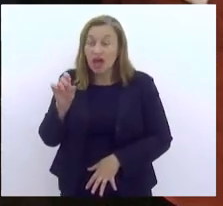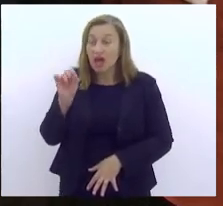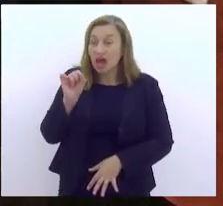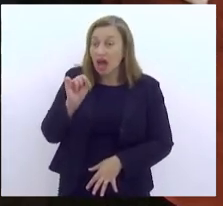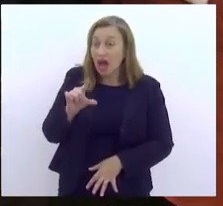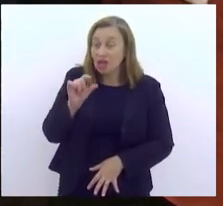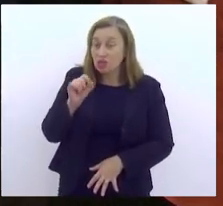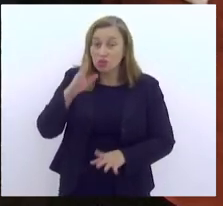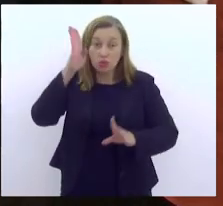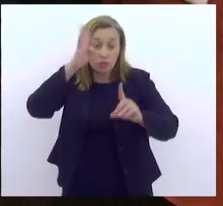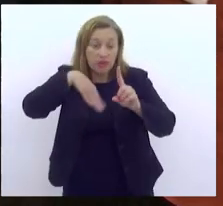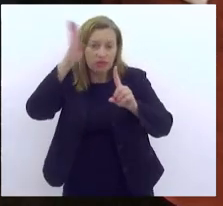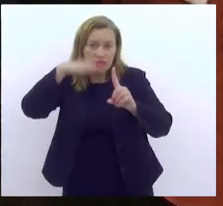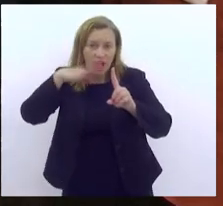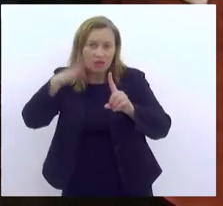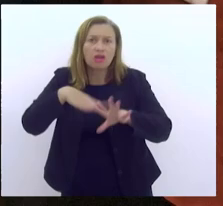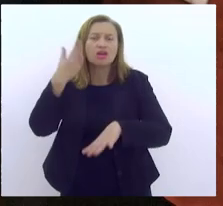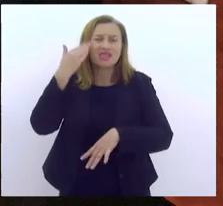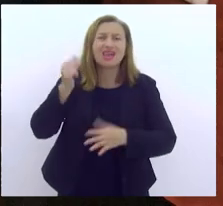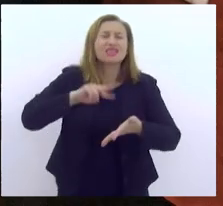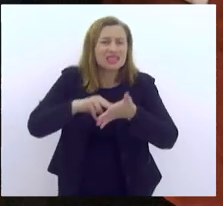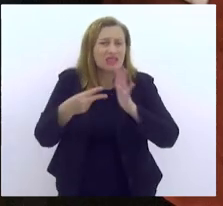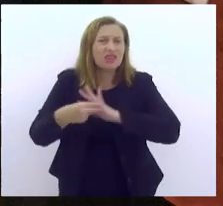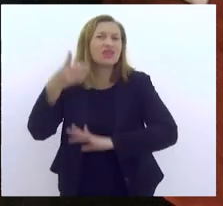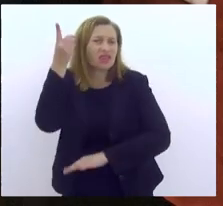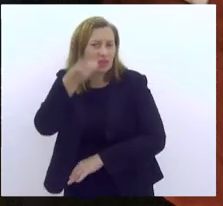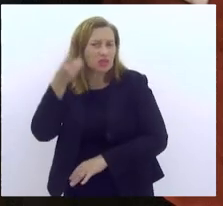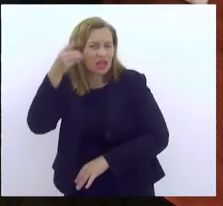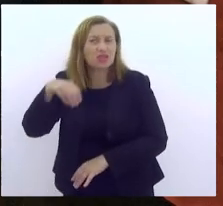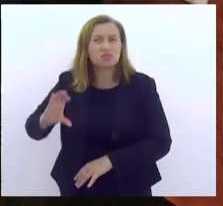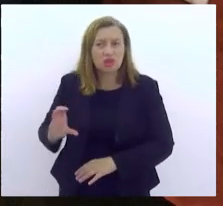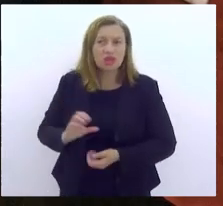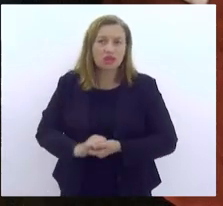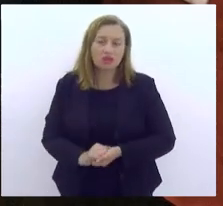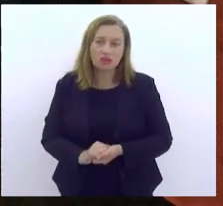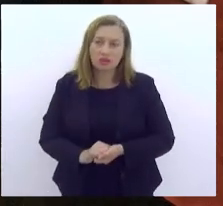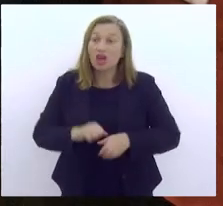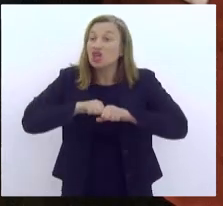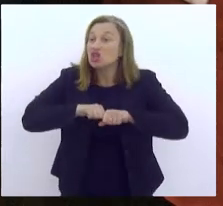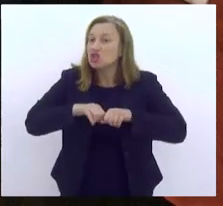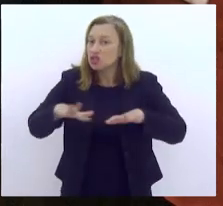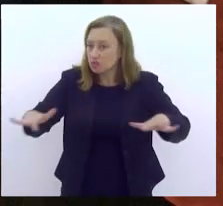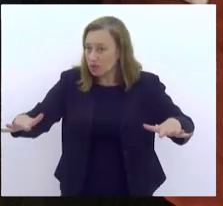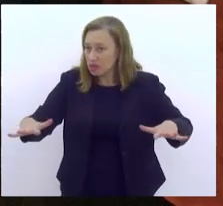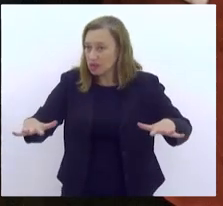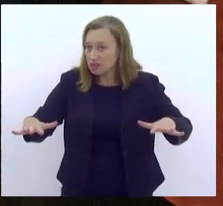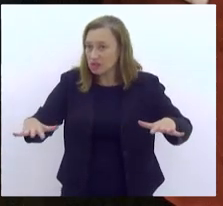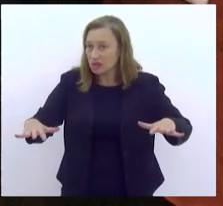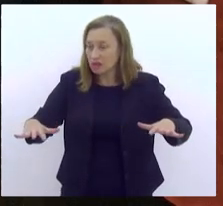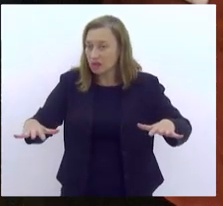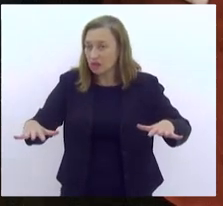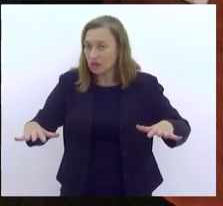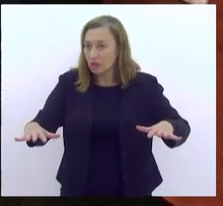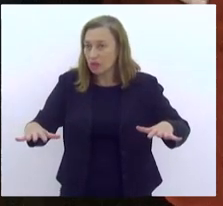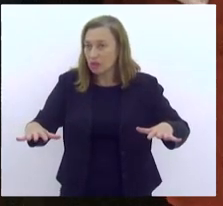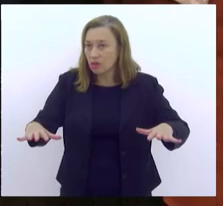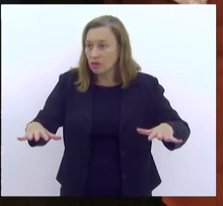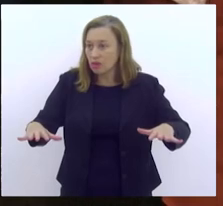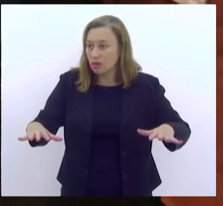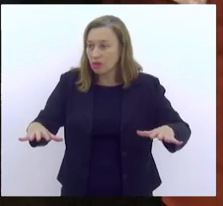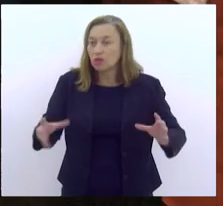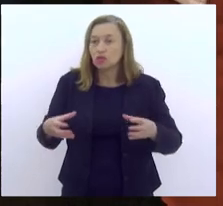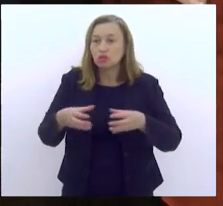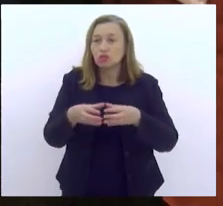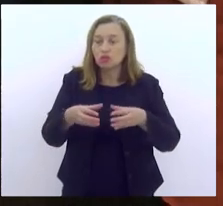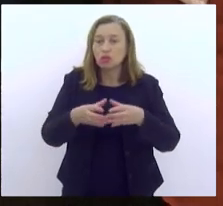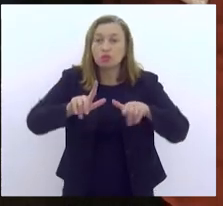postes pintados de azul. Sabe o que é isso, deputado Mink? É a expansão do Complexo de Israel. E sabe